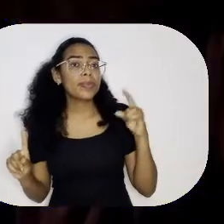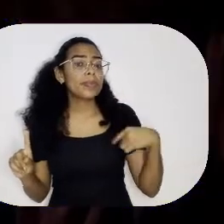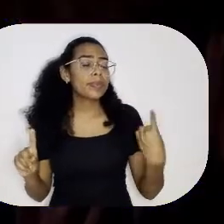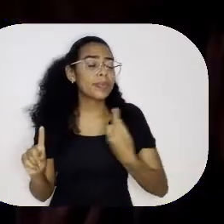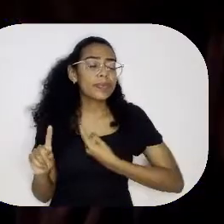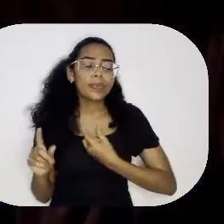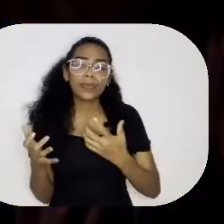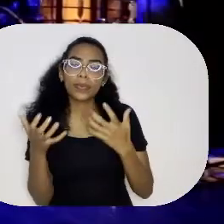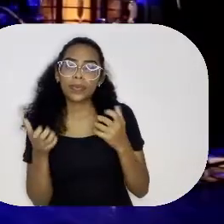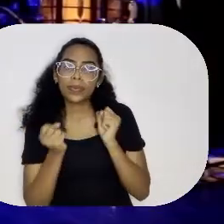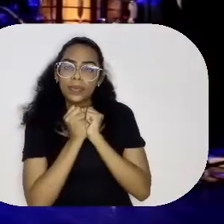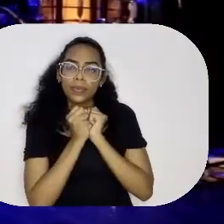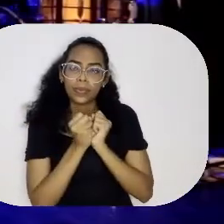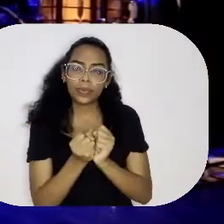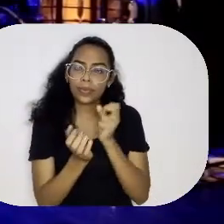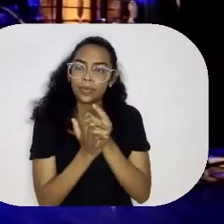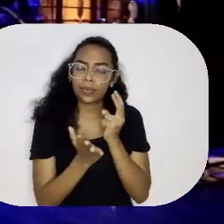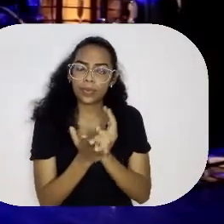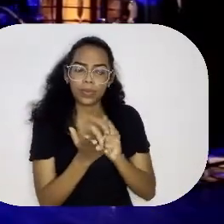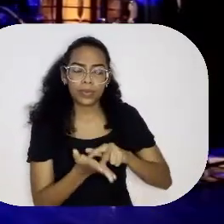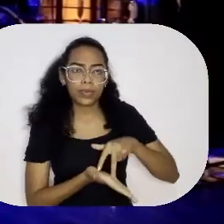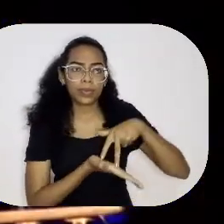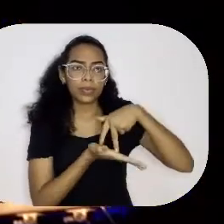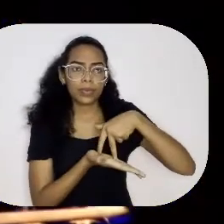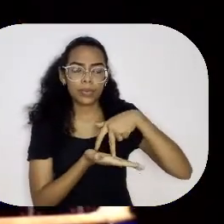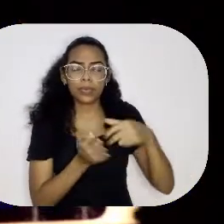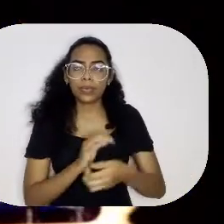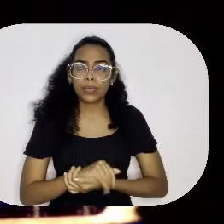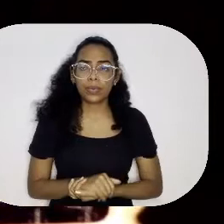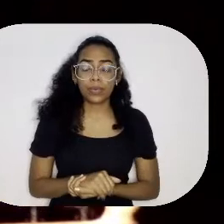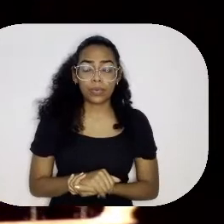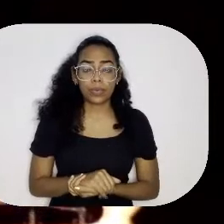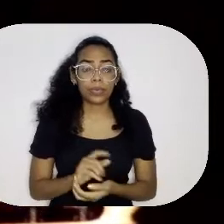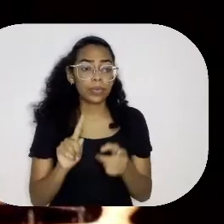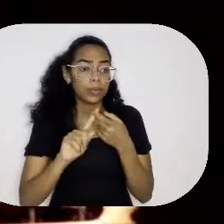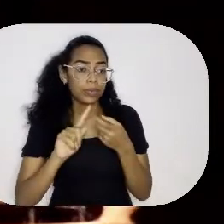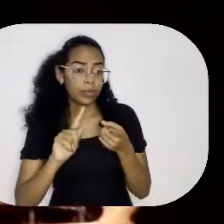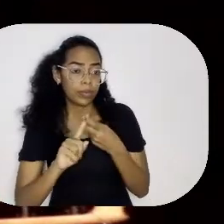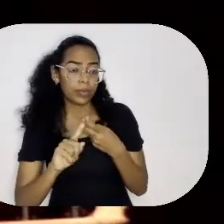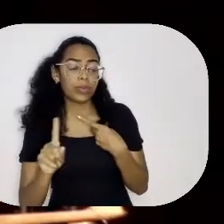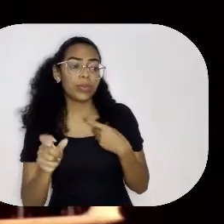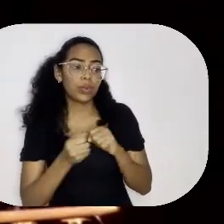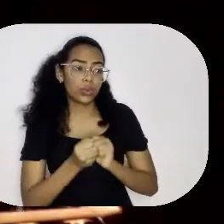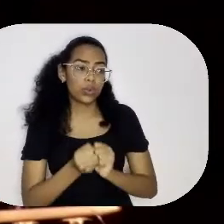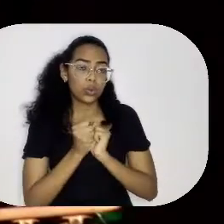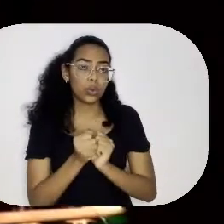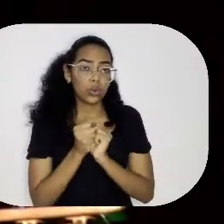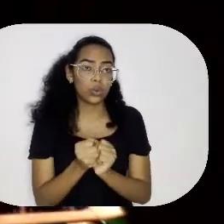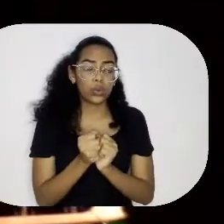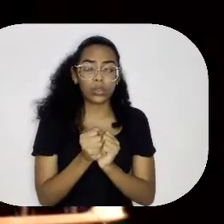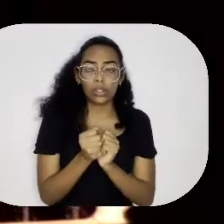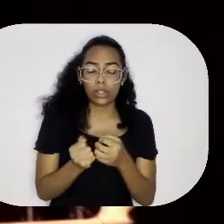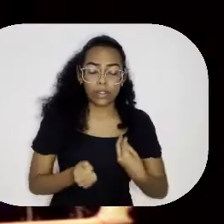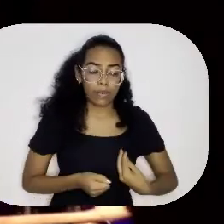Mais vibrante é manter em campo e sempre de pé o time do sagrado